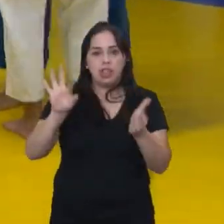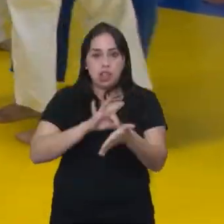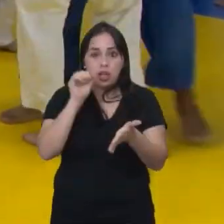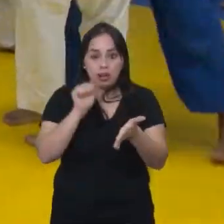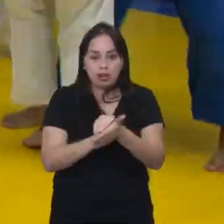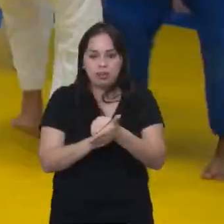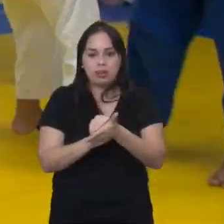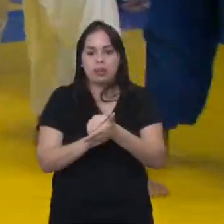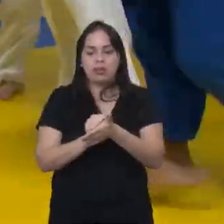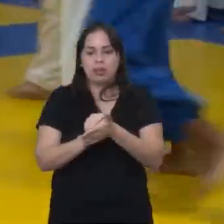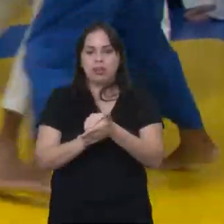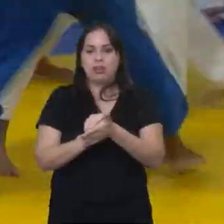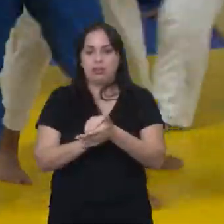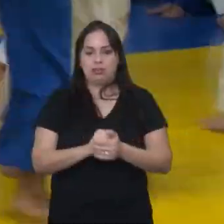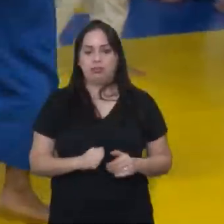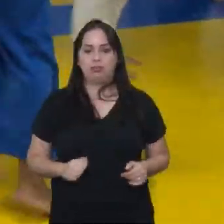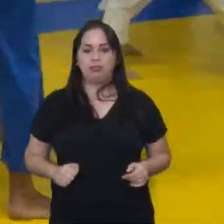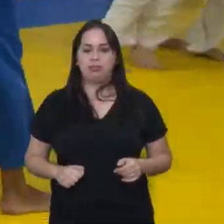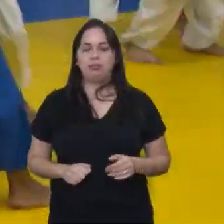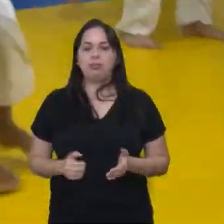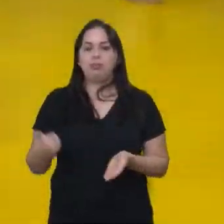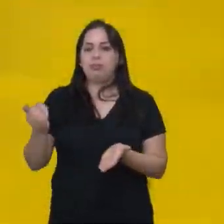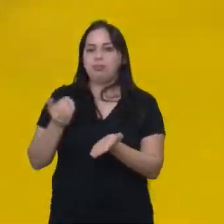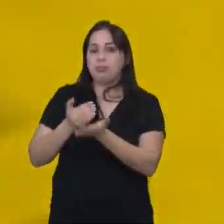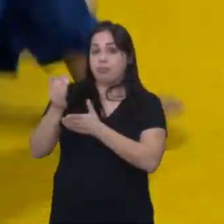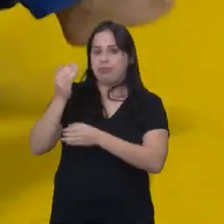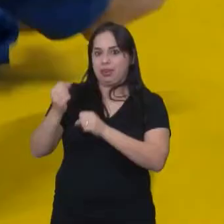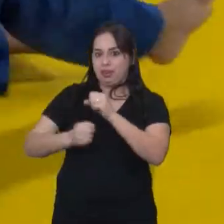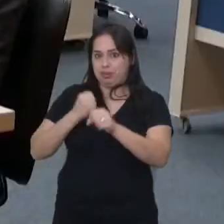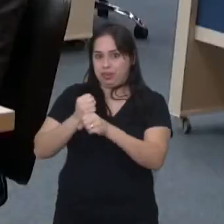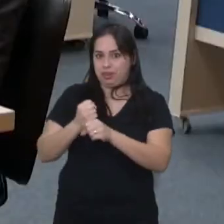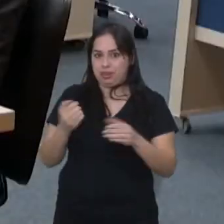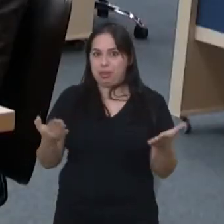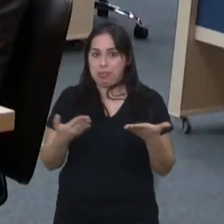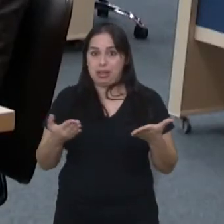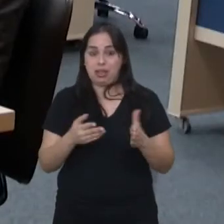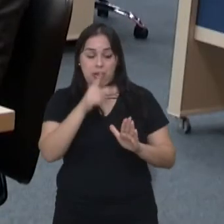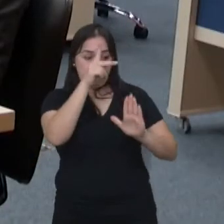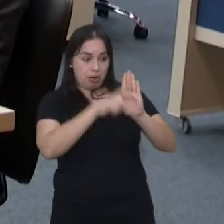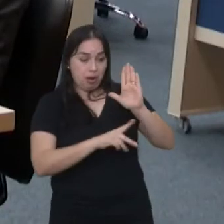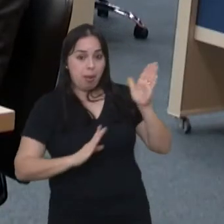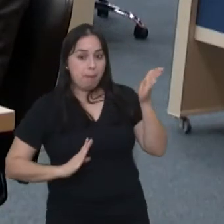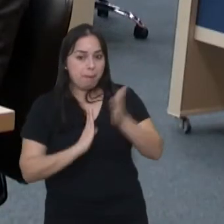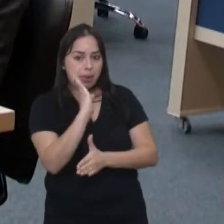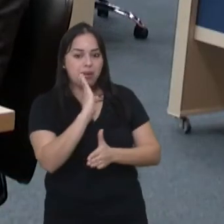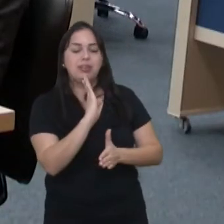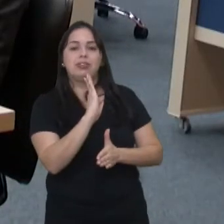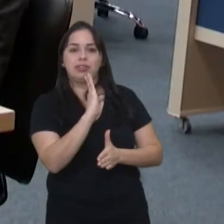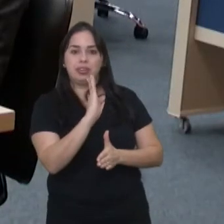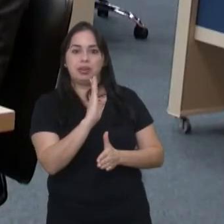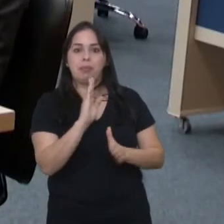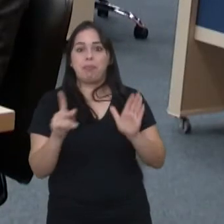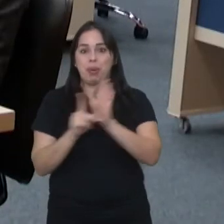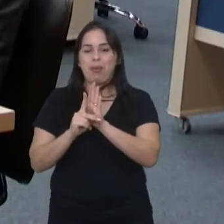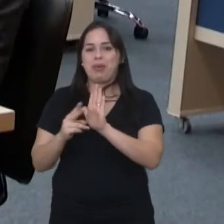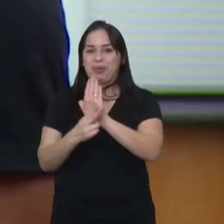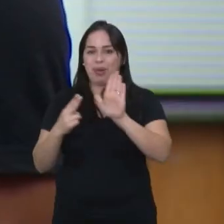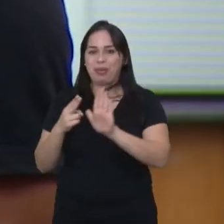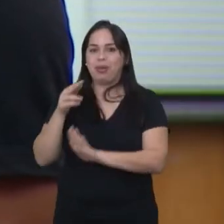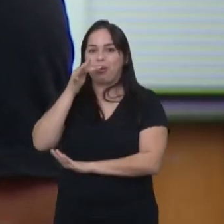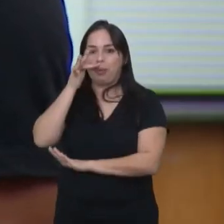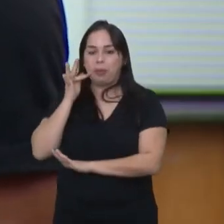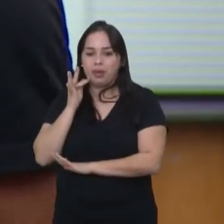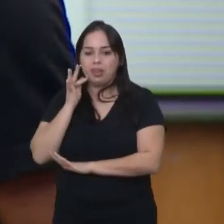2 projetos para a captação de recursos por meio do imposto de renda. No início deste ano, também foi aprovado no plenário da Câmara